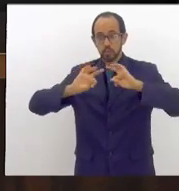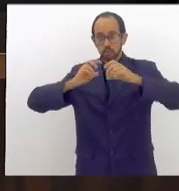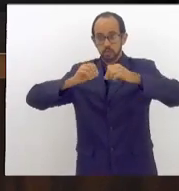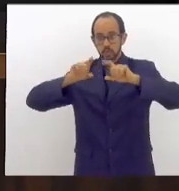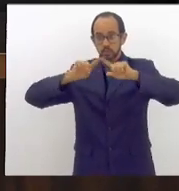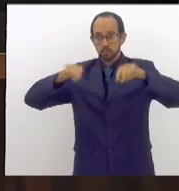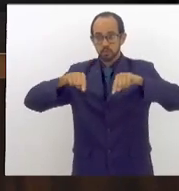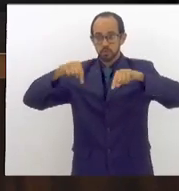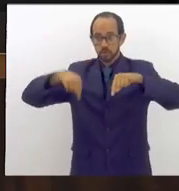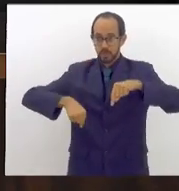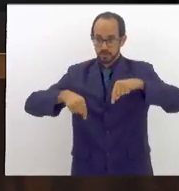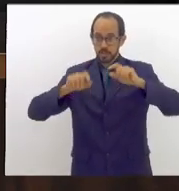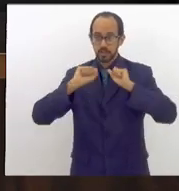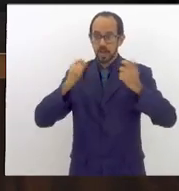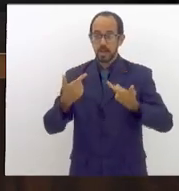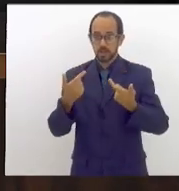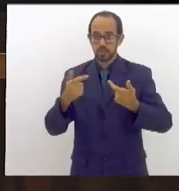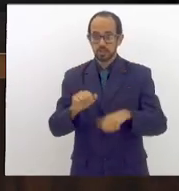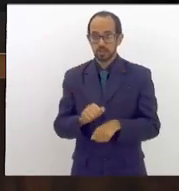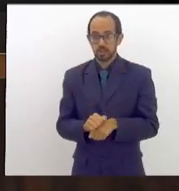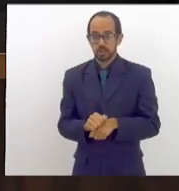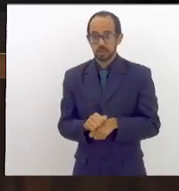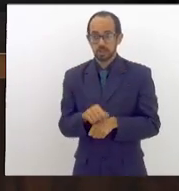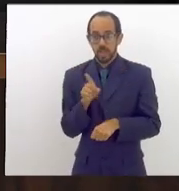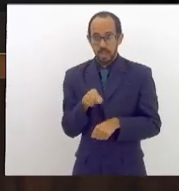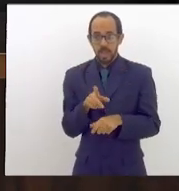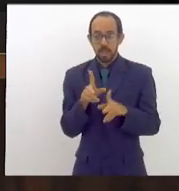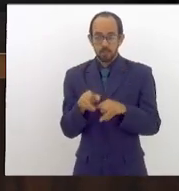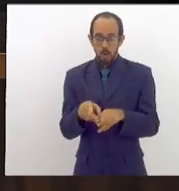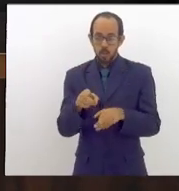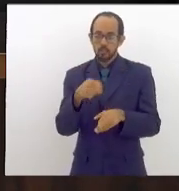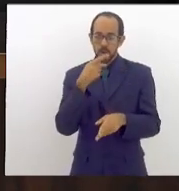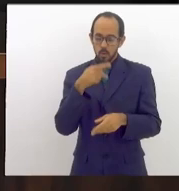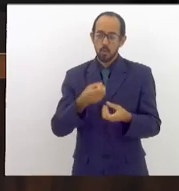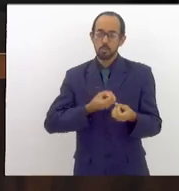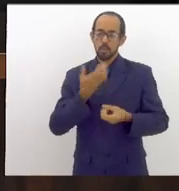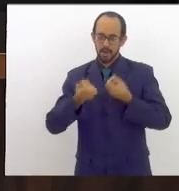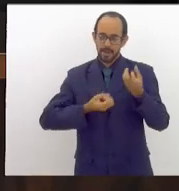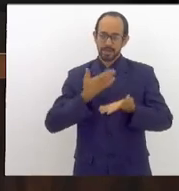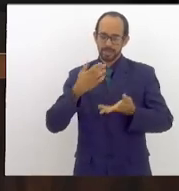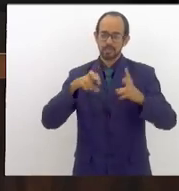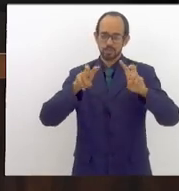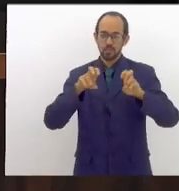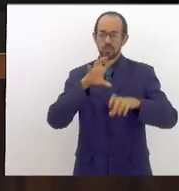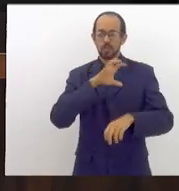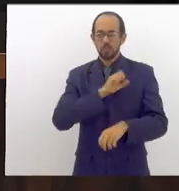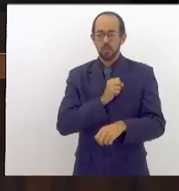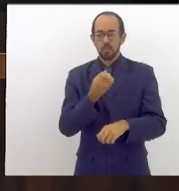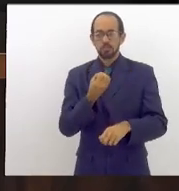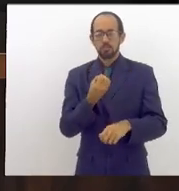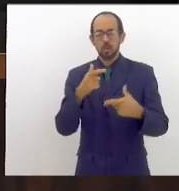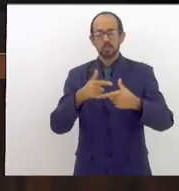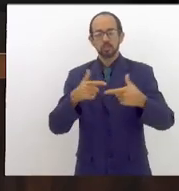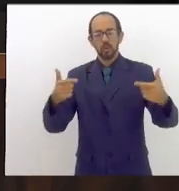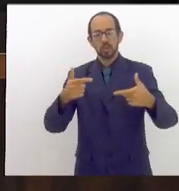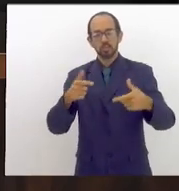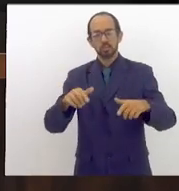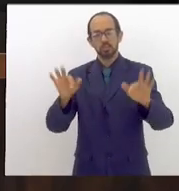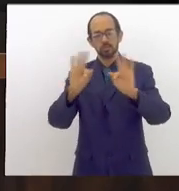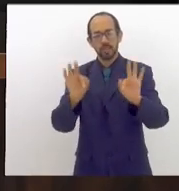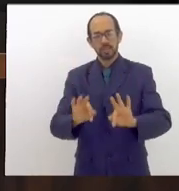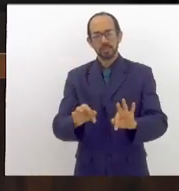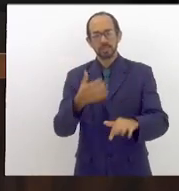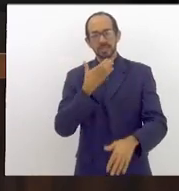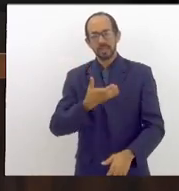funcionários dessa casa foi como liso poeta de amor boa sorte o Natal maravilhoso ano